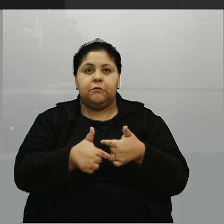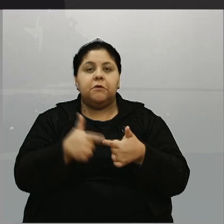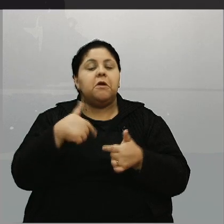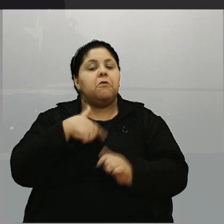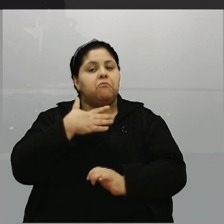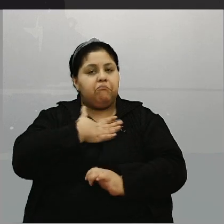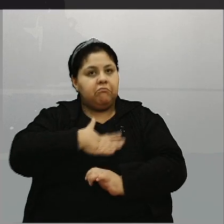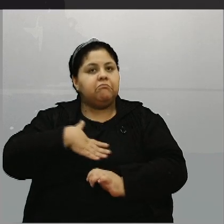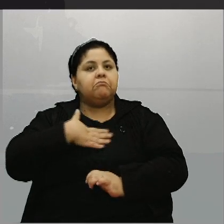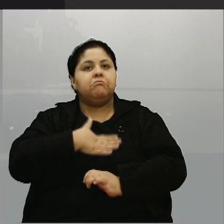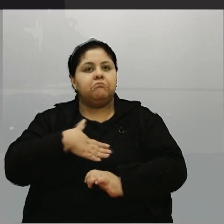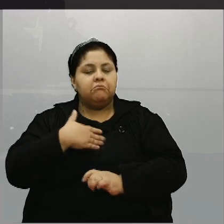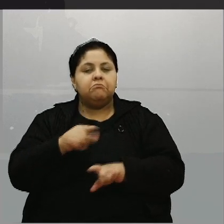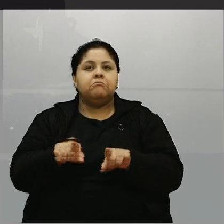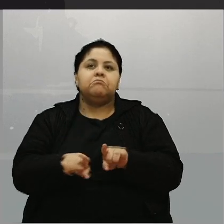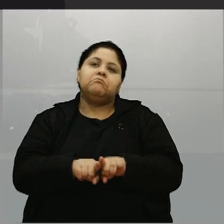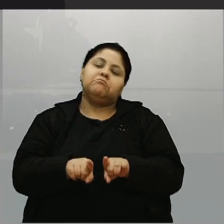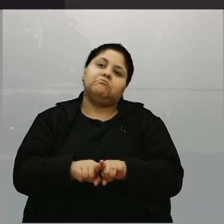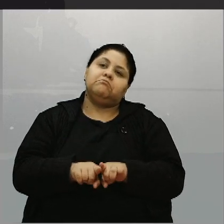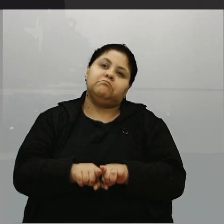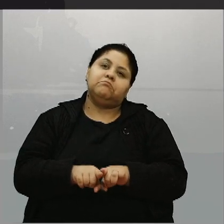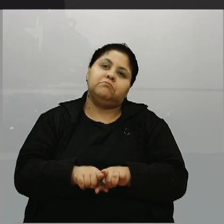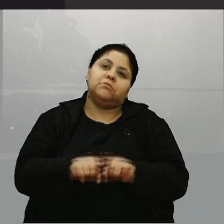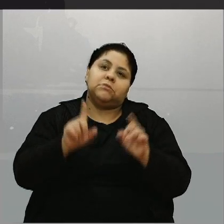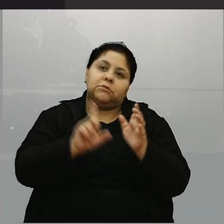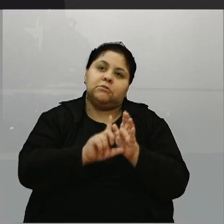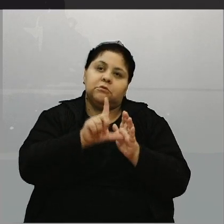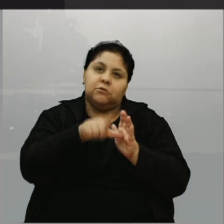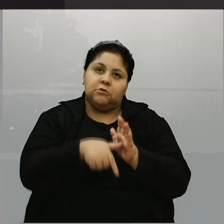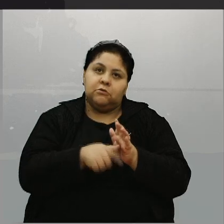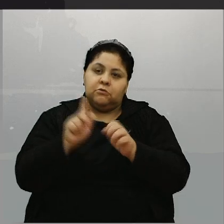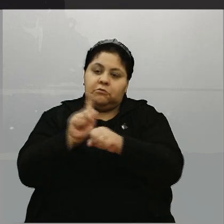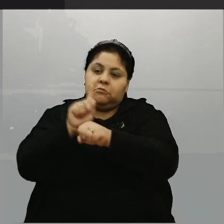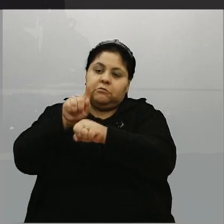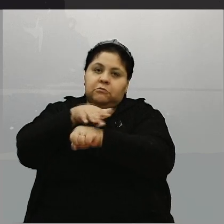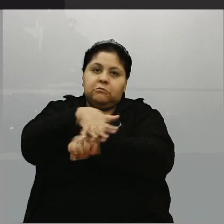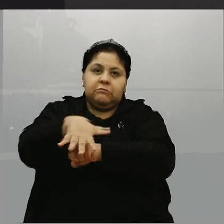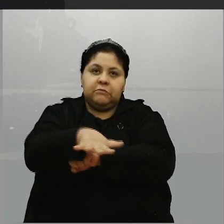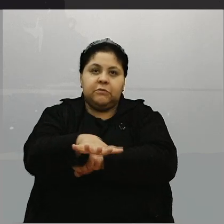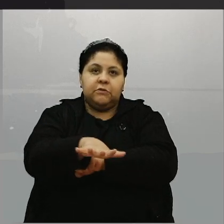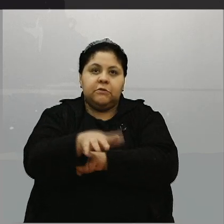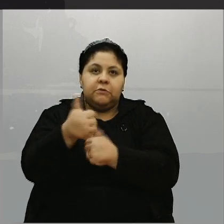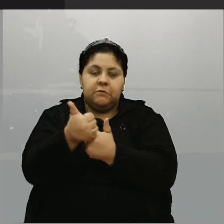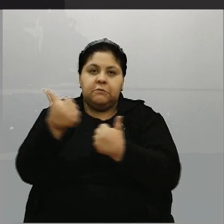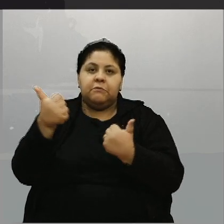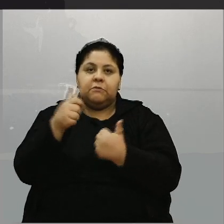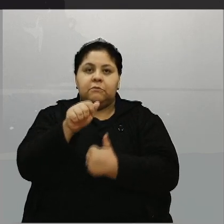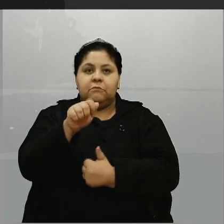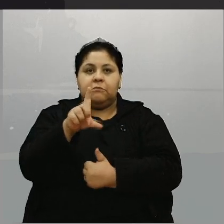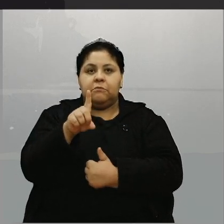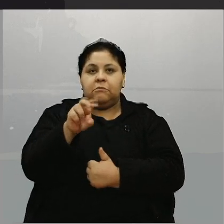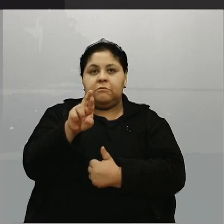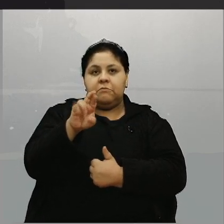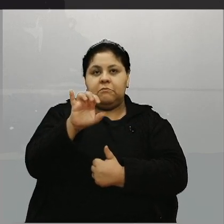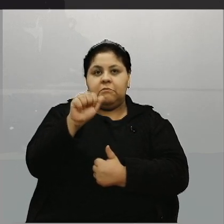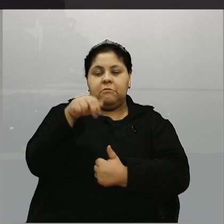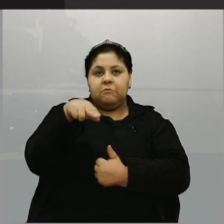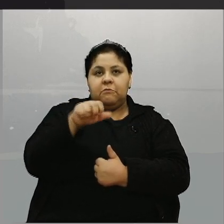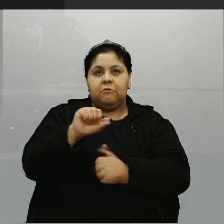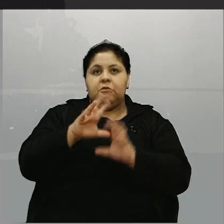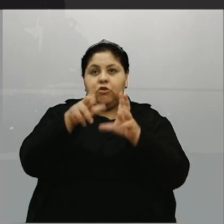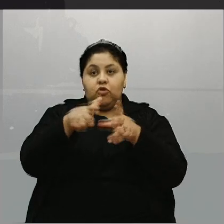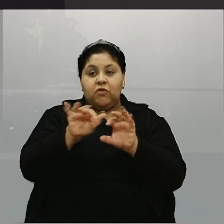satisfeito. Estive também, logo em seguida, em Galópolis, a minha assessora Adriana, vendo ali onde morou todas